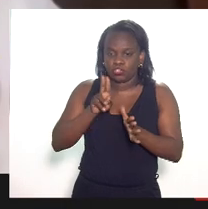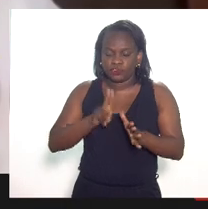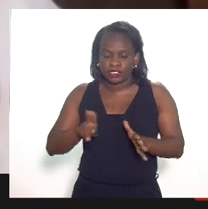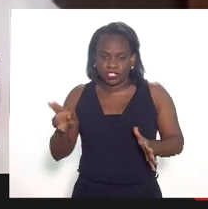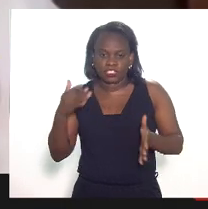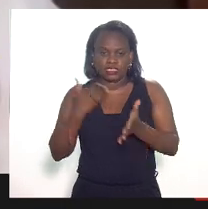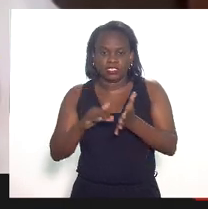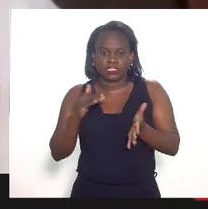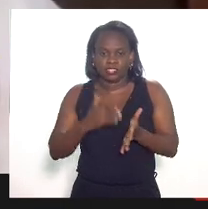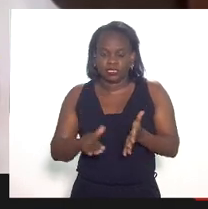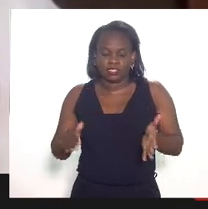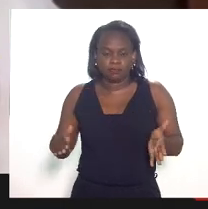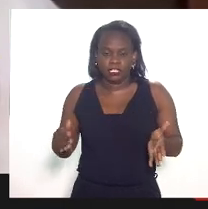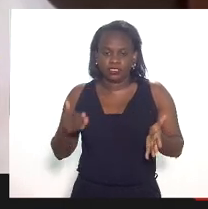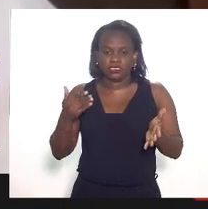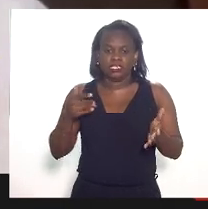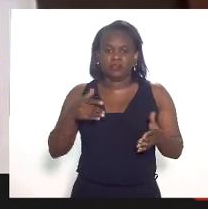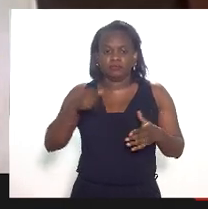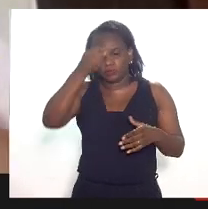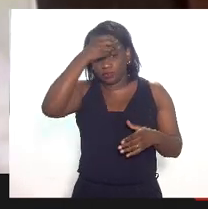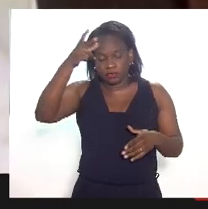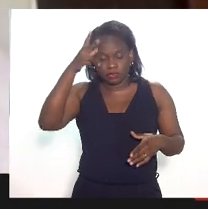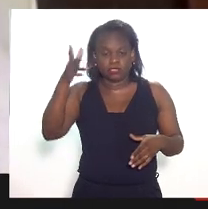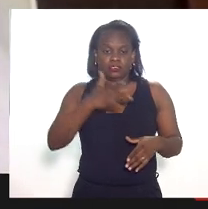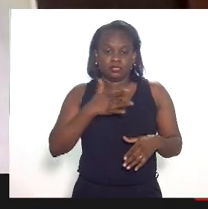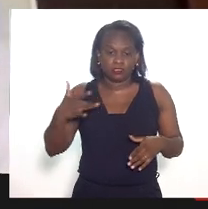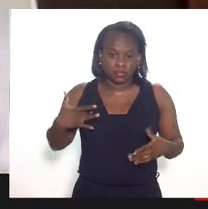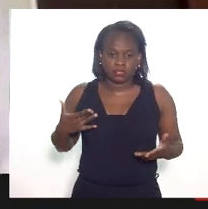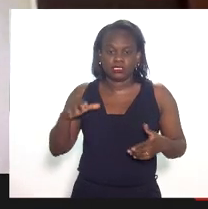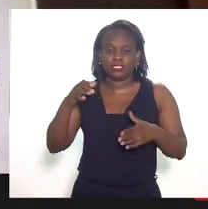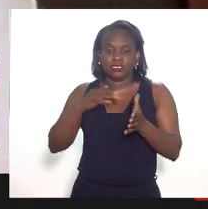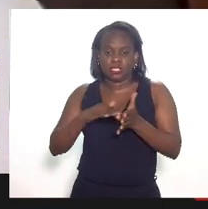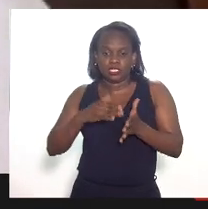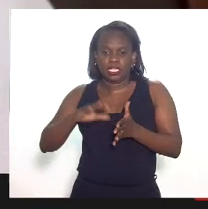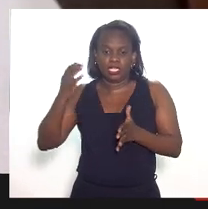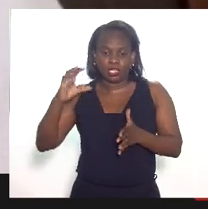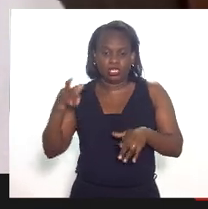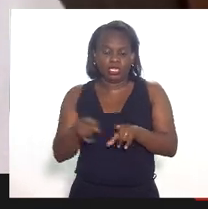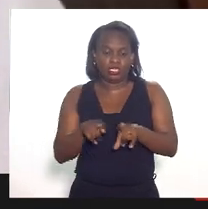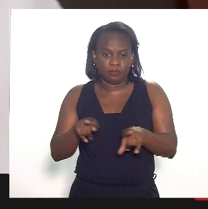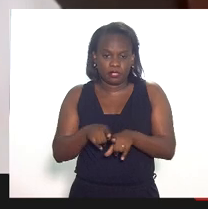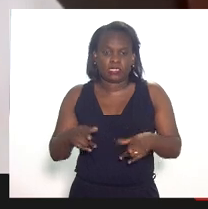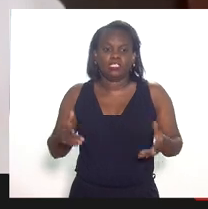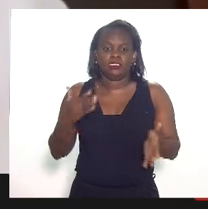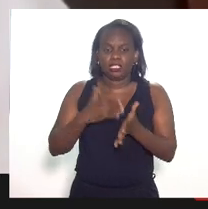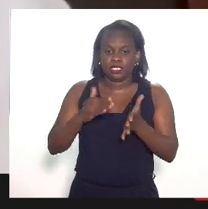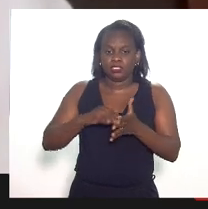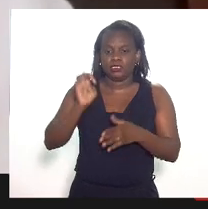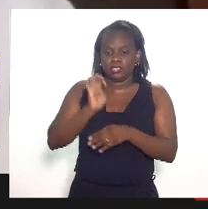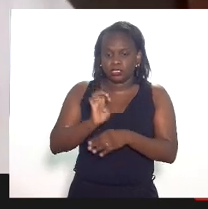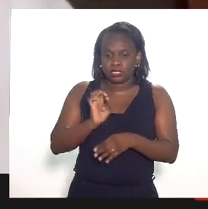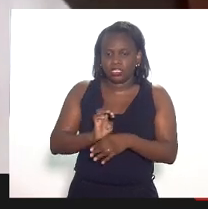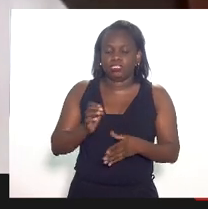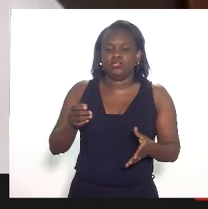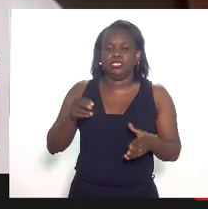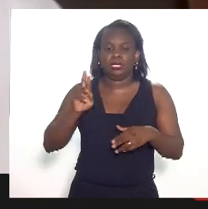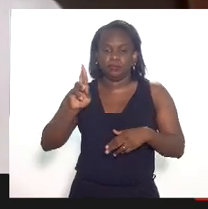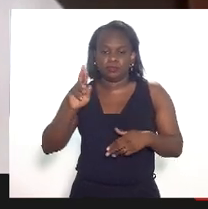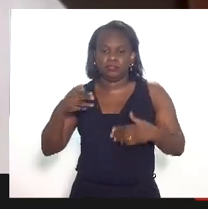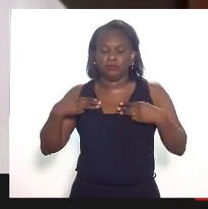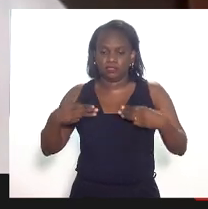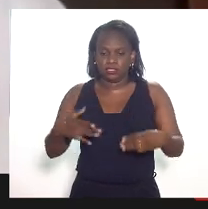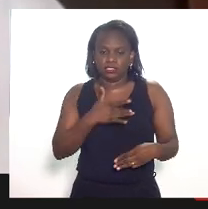a Secretaria Municipal de Saúde, a Secretaria de Niterói, que está presente também, a Secretaria de Saúde do Estado, a representação do Ministério da